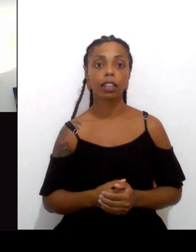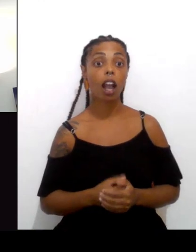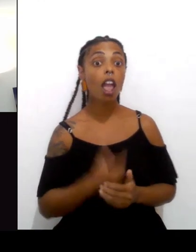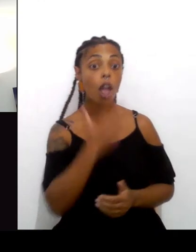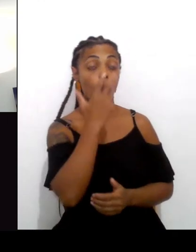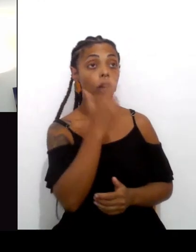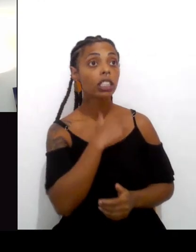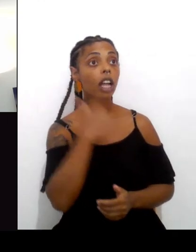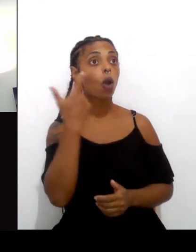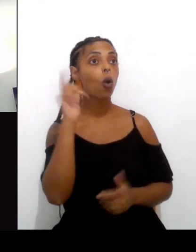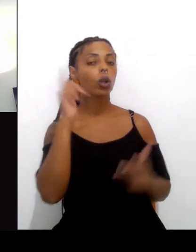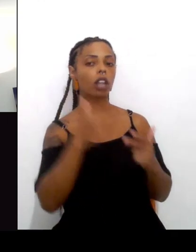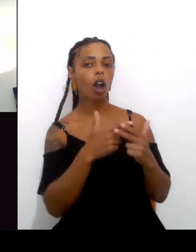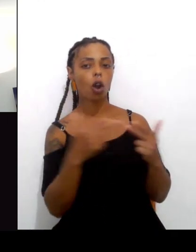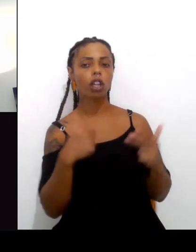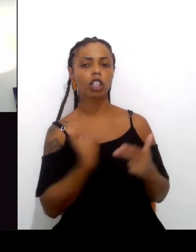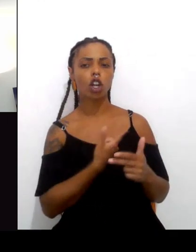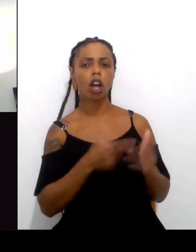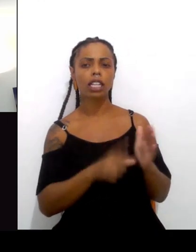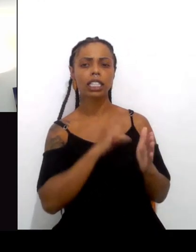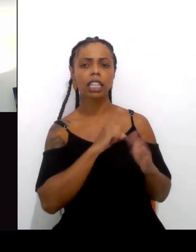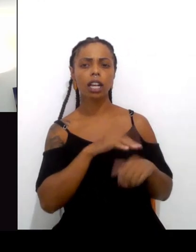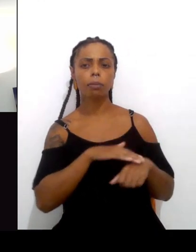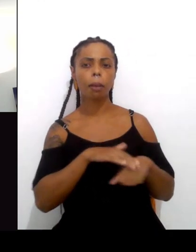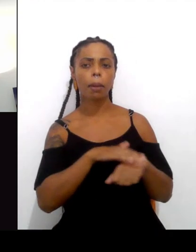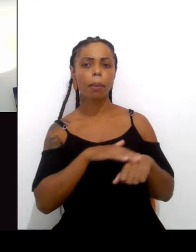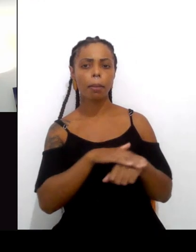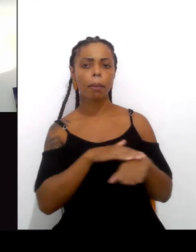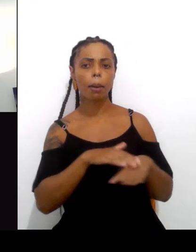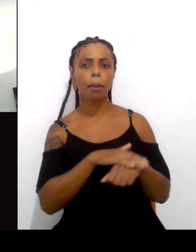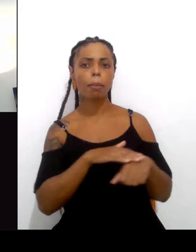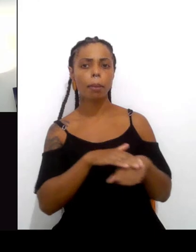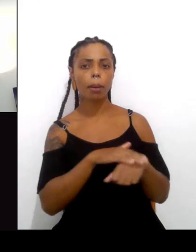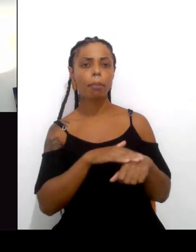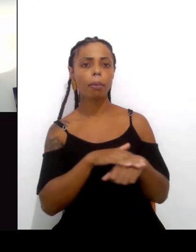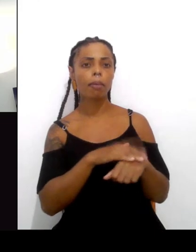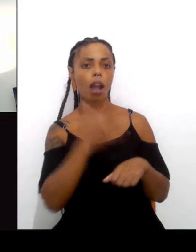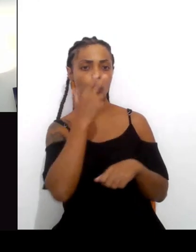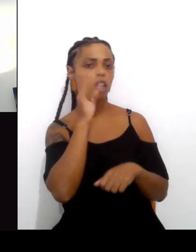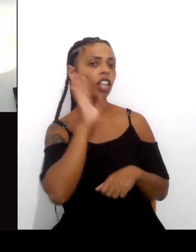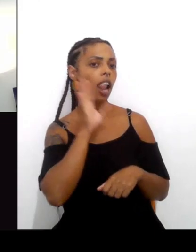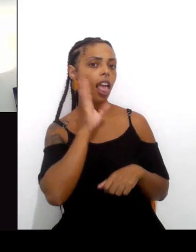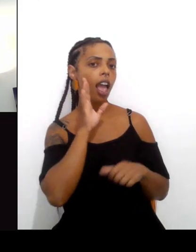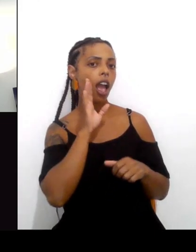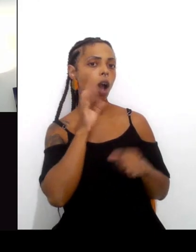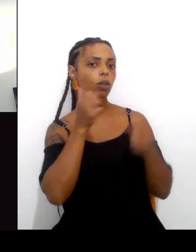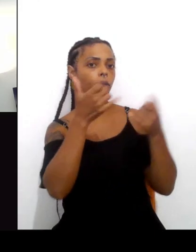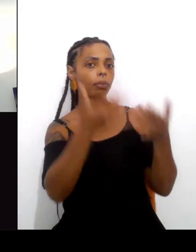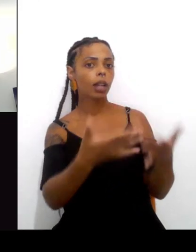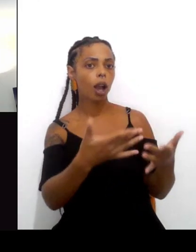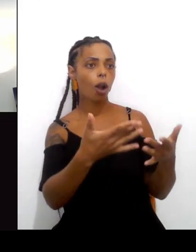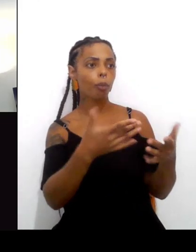que a gente estava conversando antes que que é legal de compartilhar com público